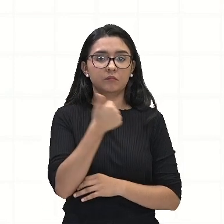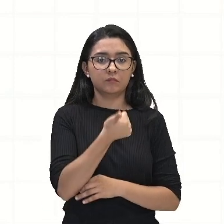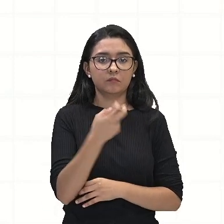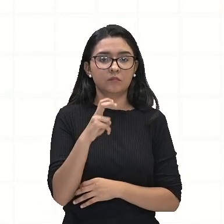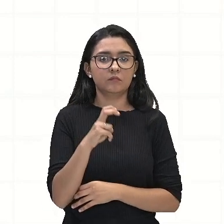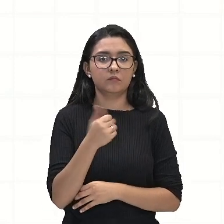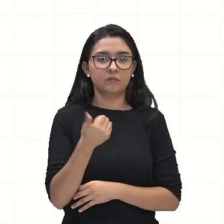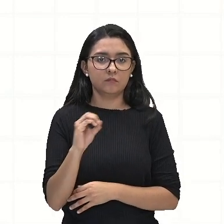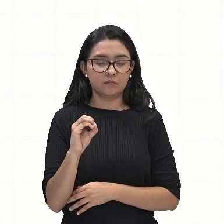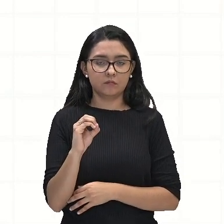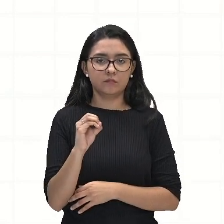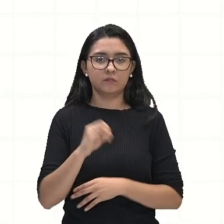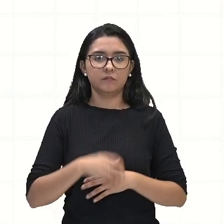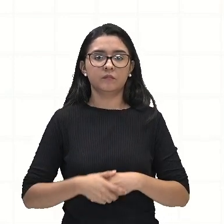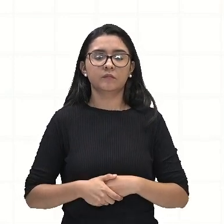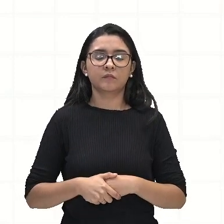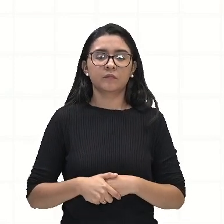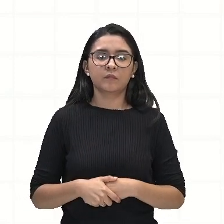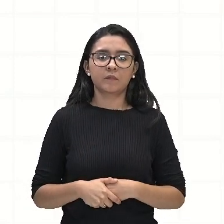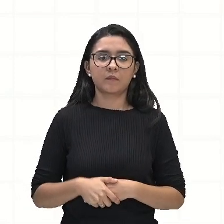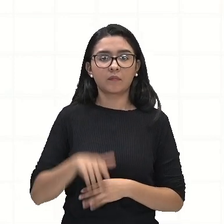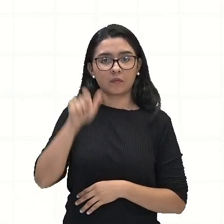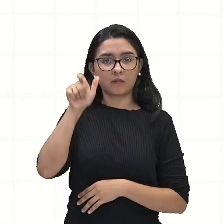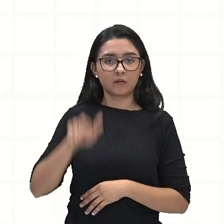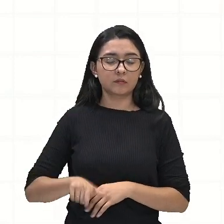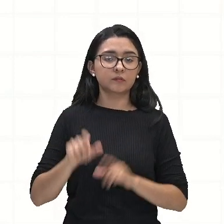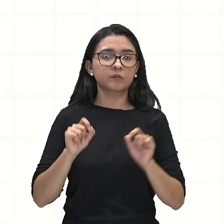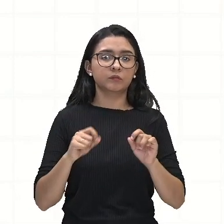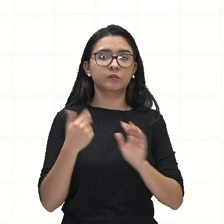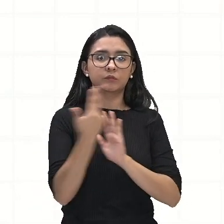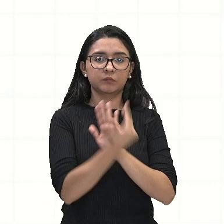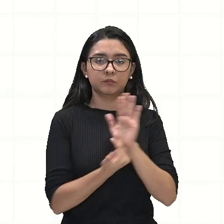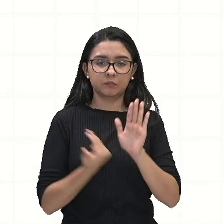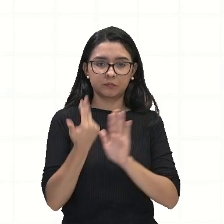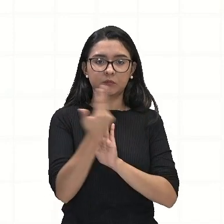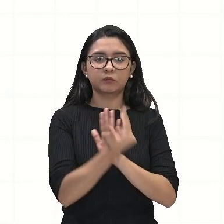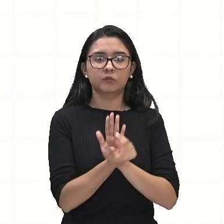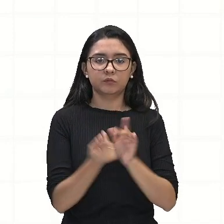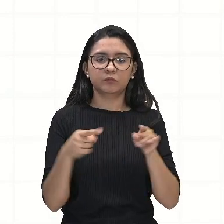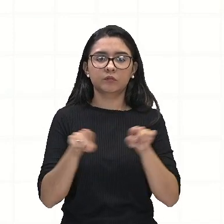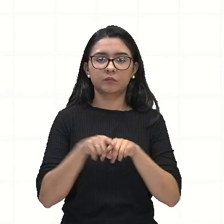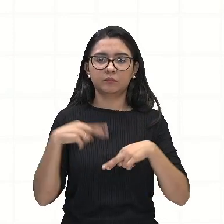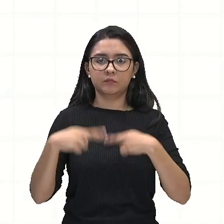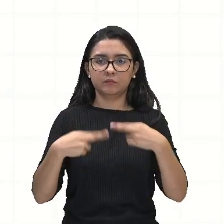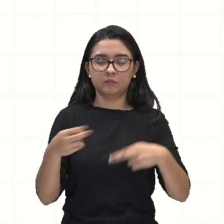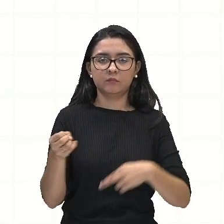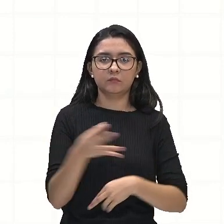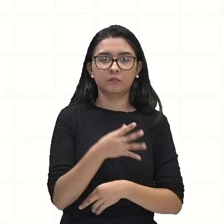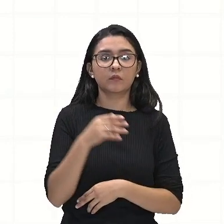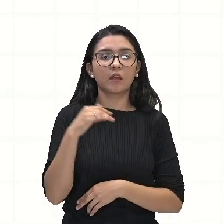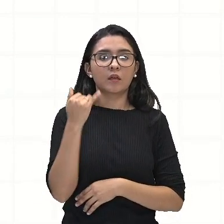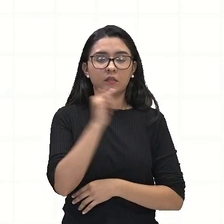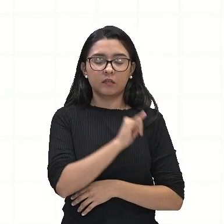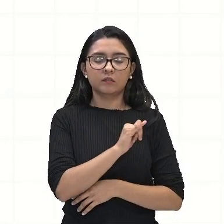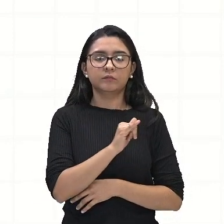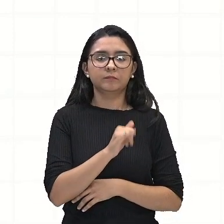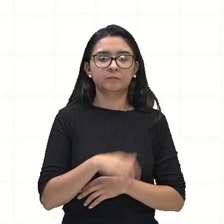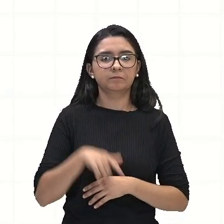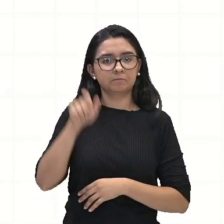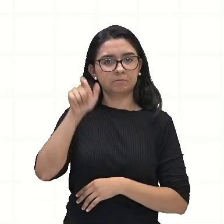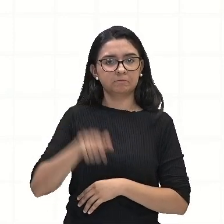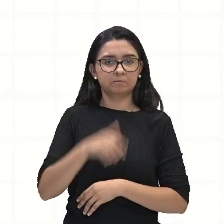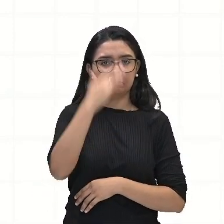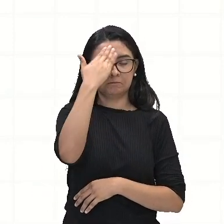em 1510. É pintor e desenhista renascentista italiano, reconhecido